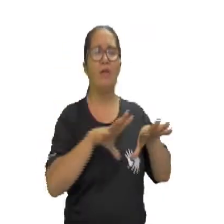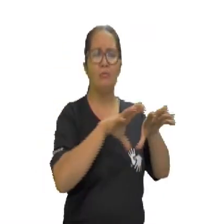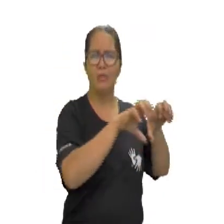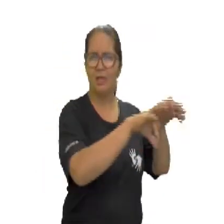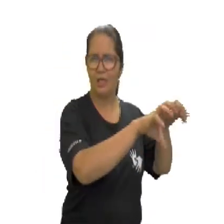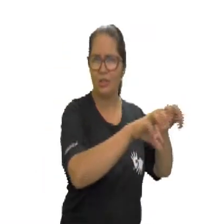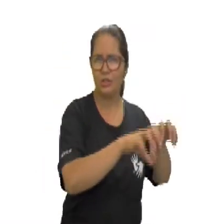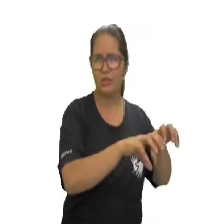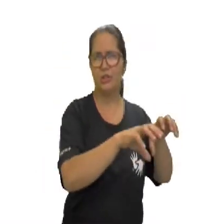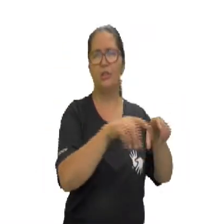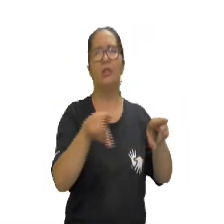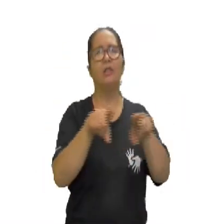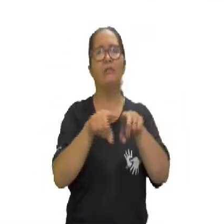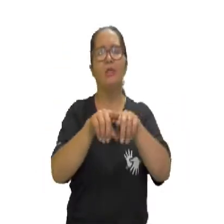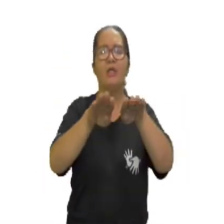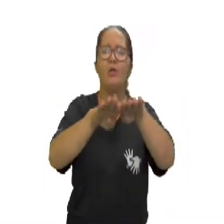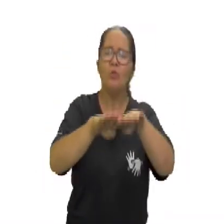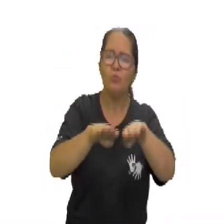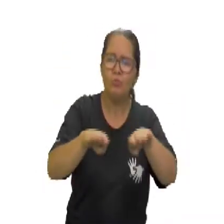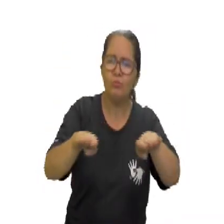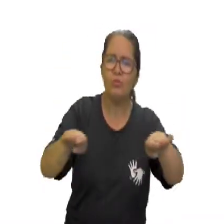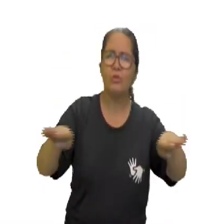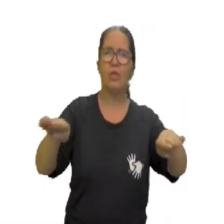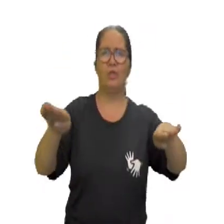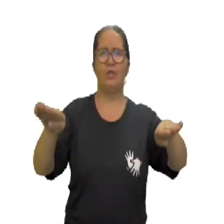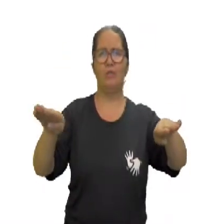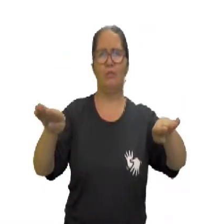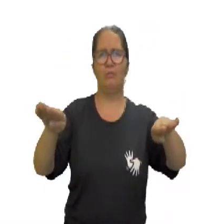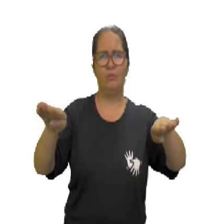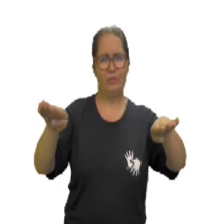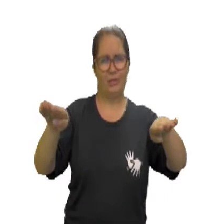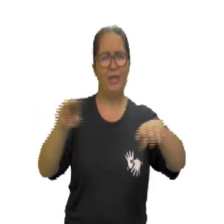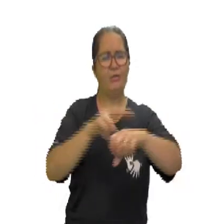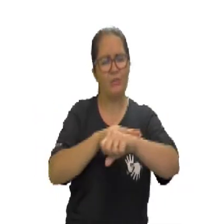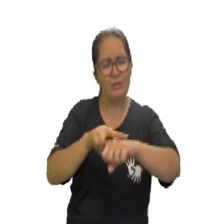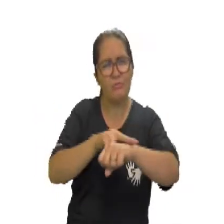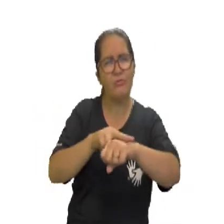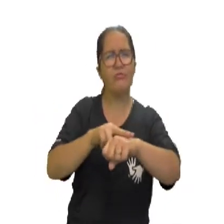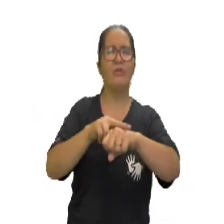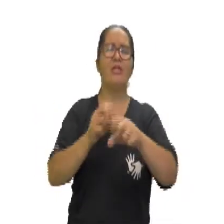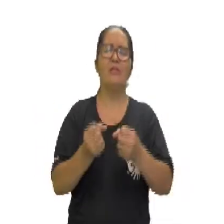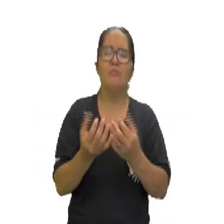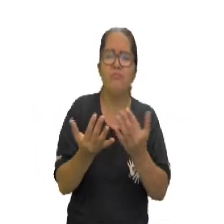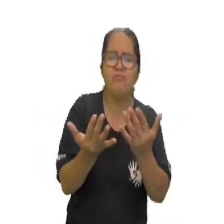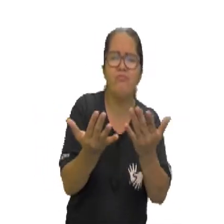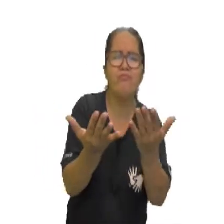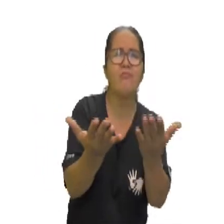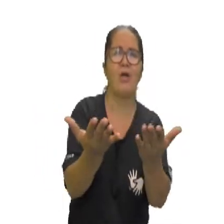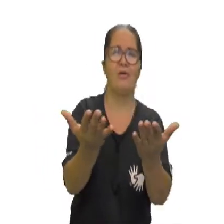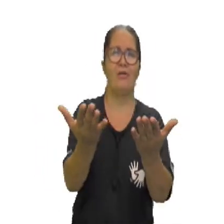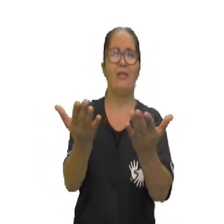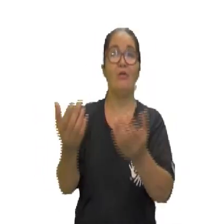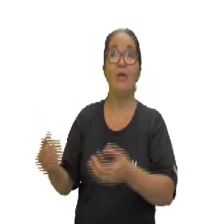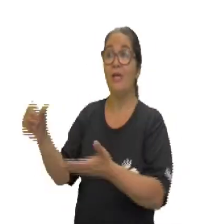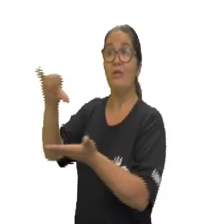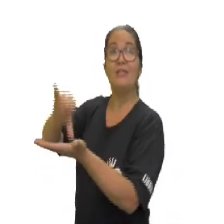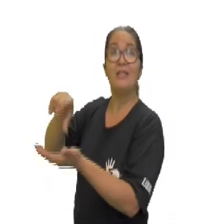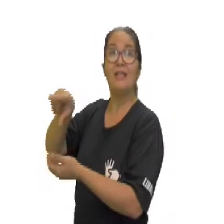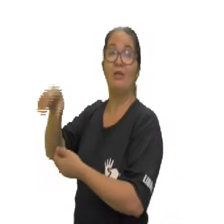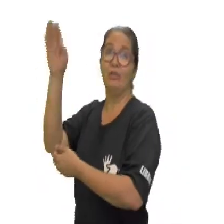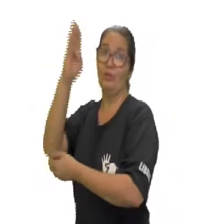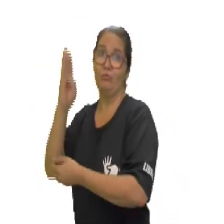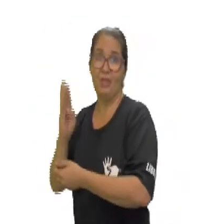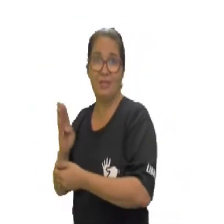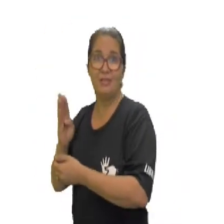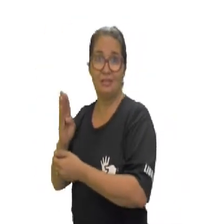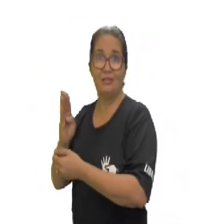nordeste e agora o cerrado ele aparece mais na região central do Brasil. É